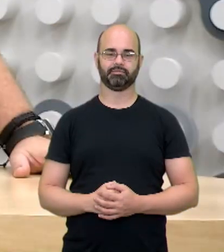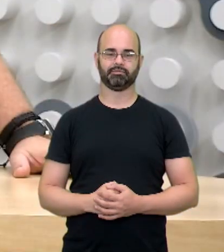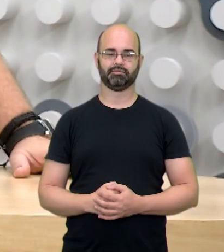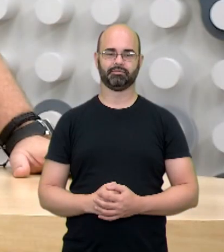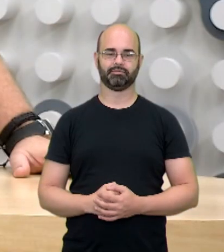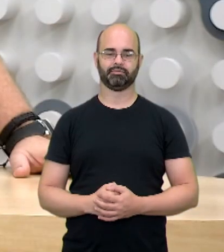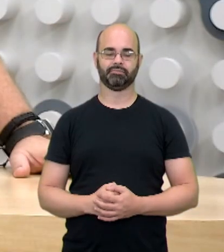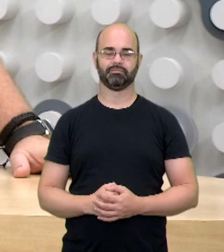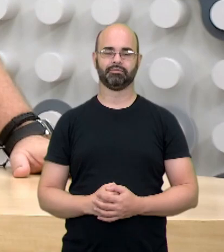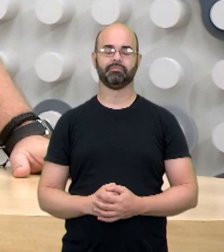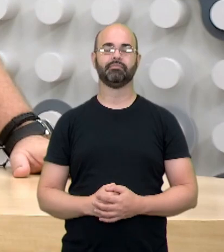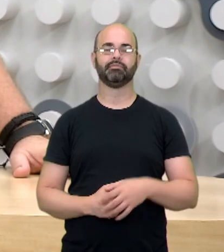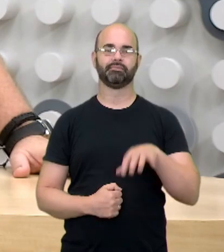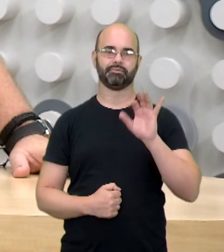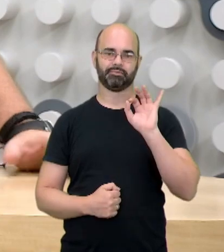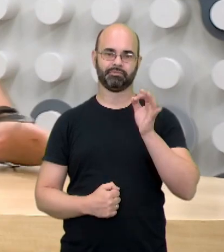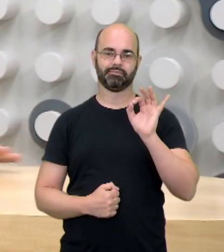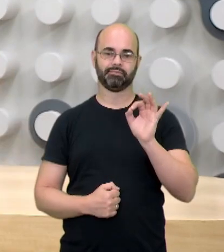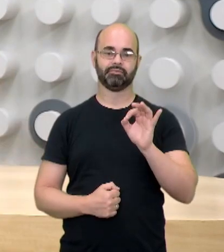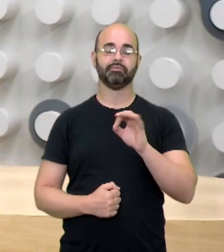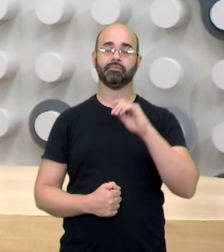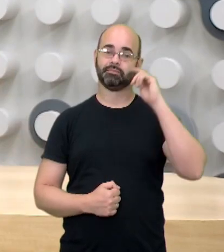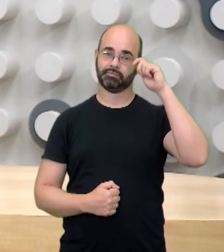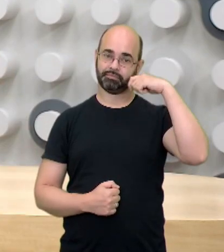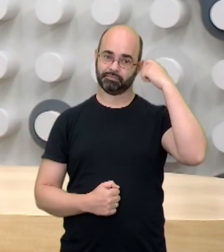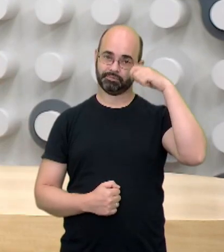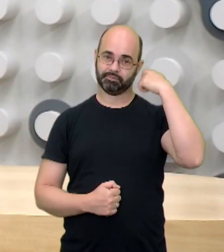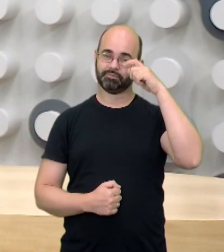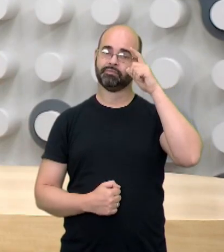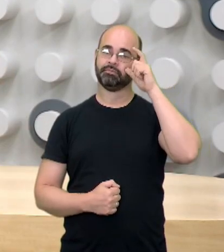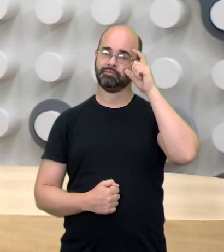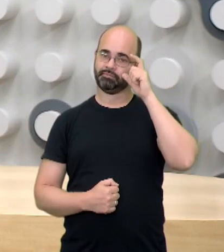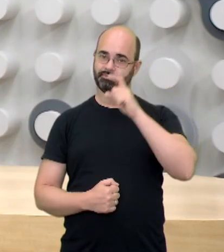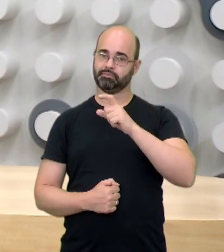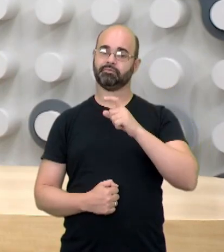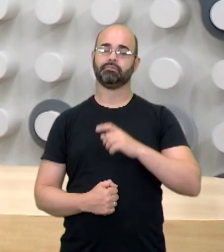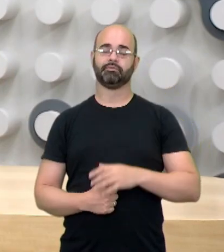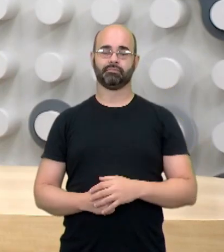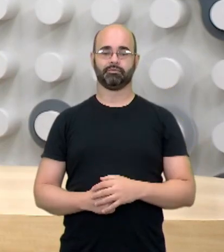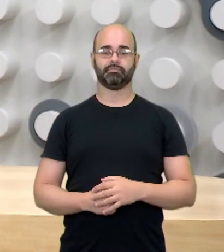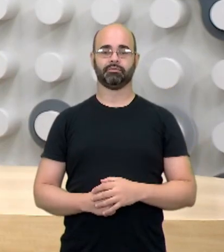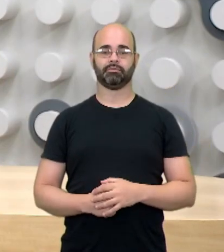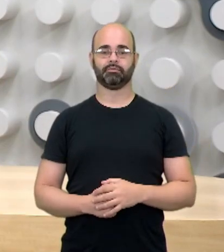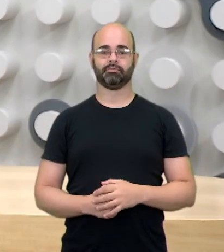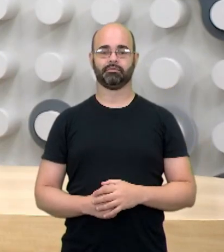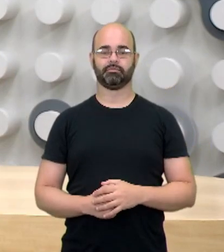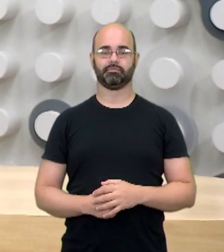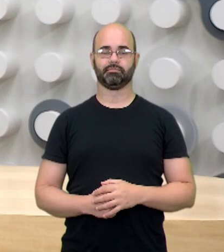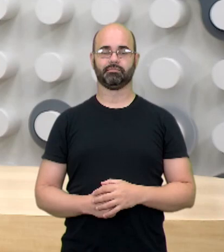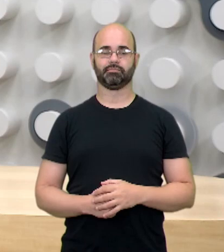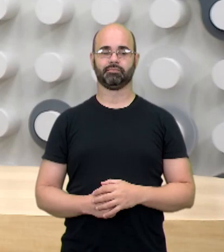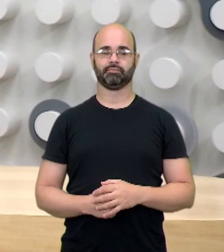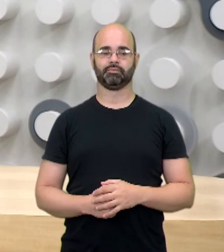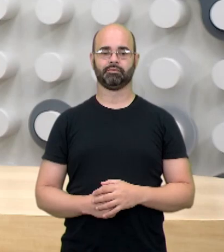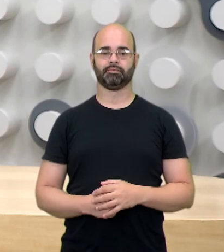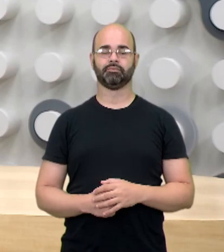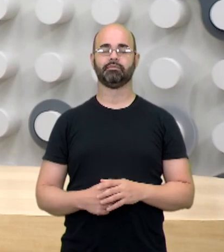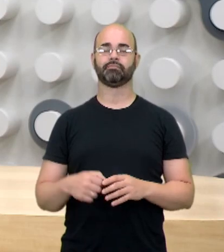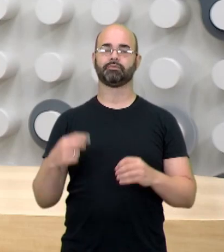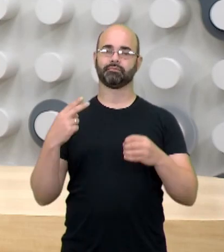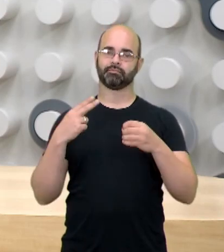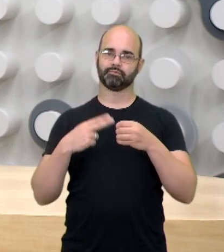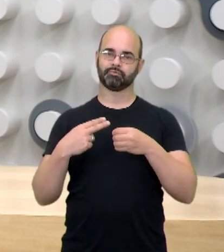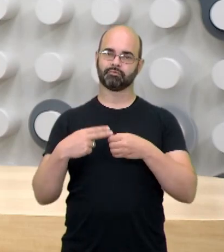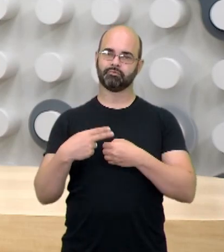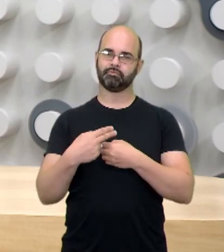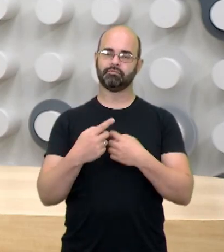É isso aí. Olha, veja que interessante esse vídeo, que é um diálogo aí do antropoceno, que foi uma discussão feita na Unicamp, né?